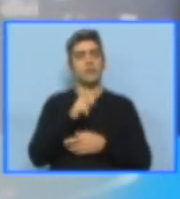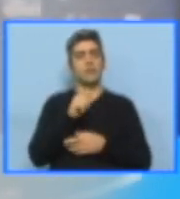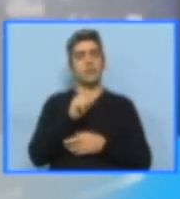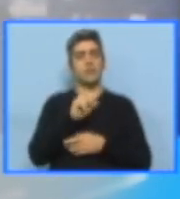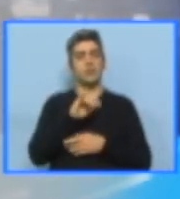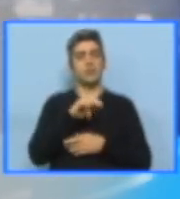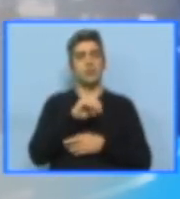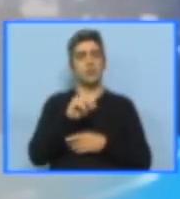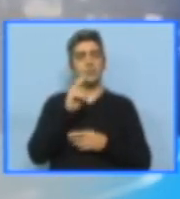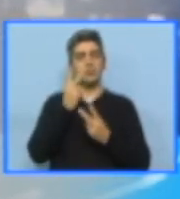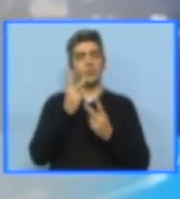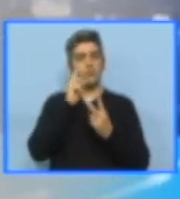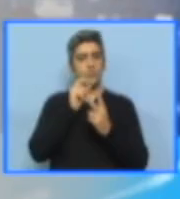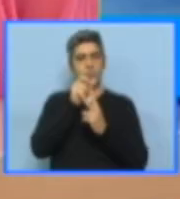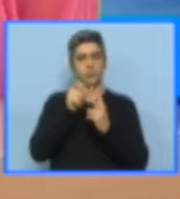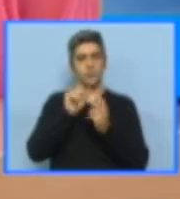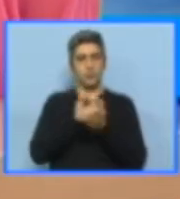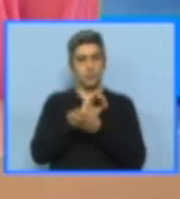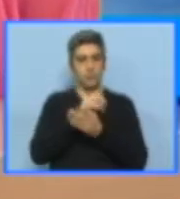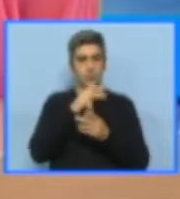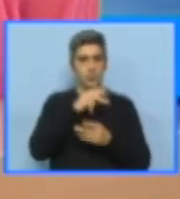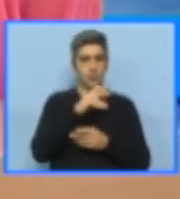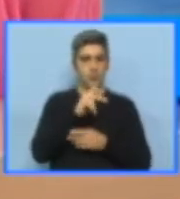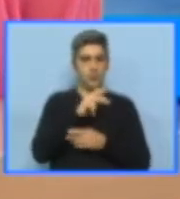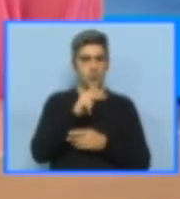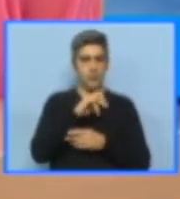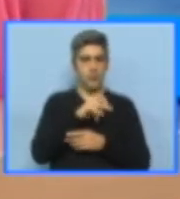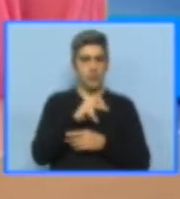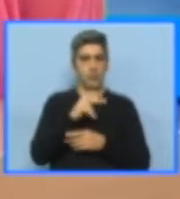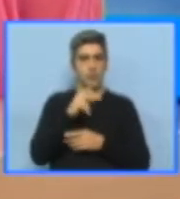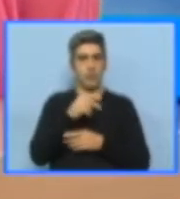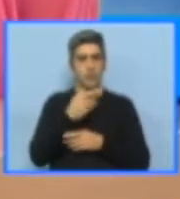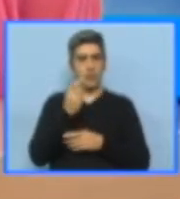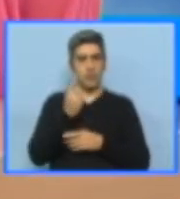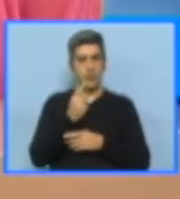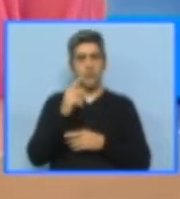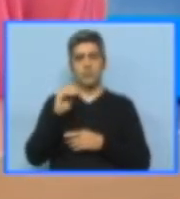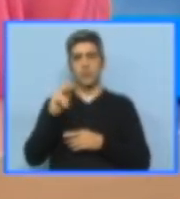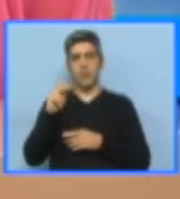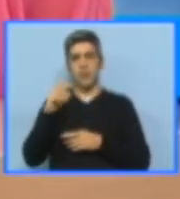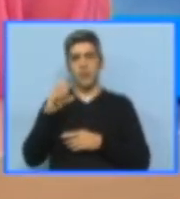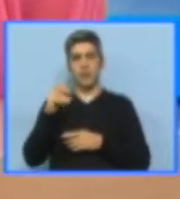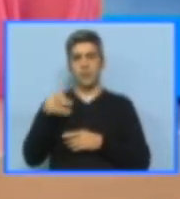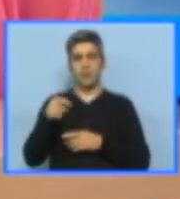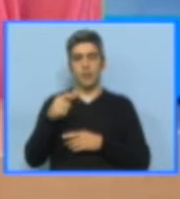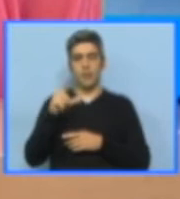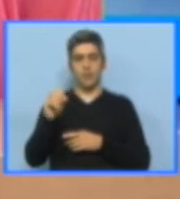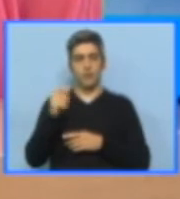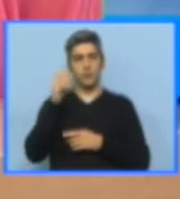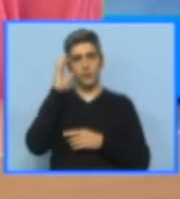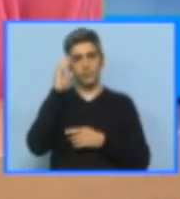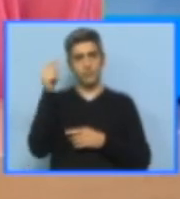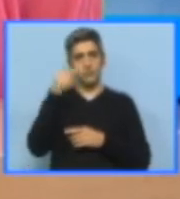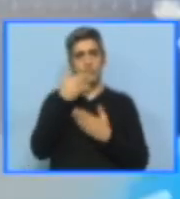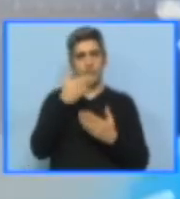que estão hoje connosco, Ana Catarina André e Sara Capelo. Muito boa tarde. Obrigado então por estarem na companhia do